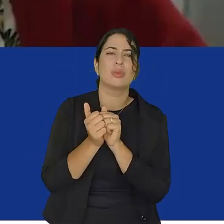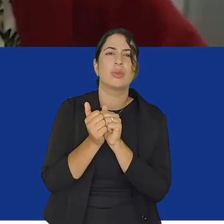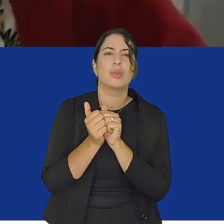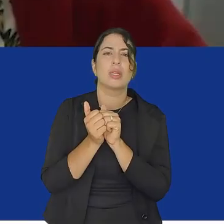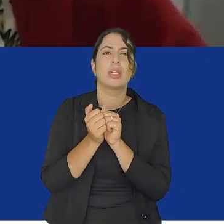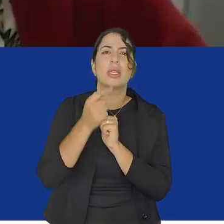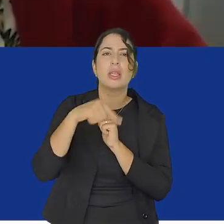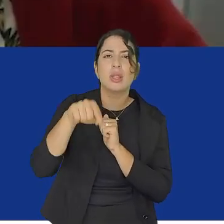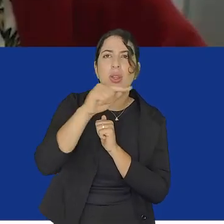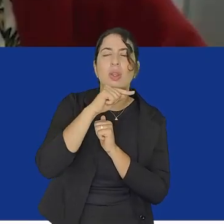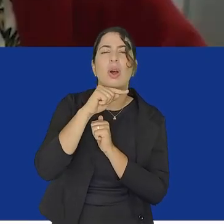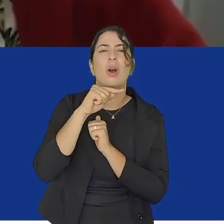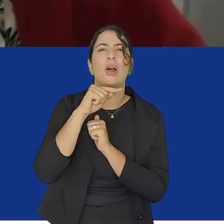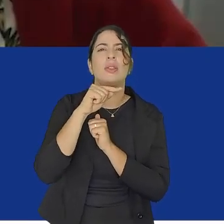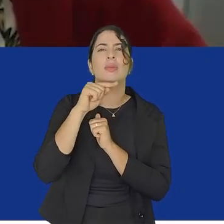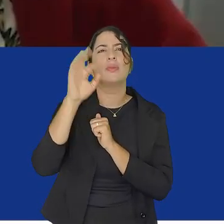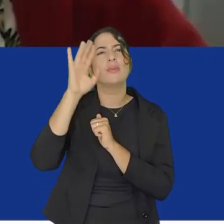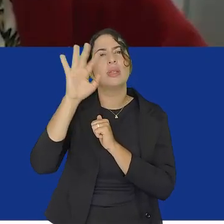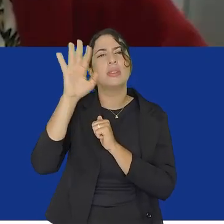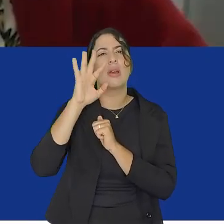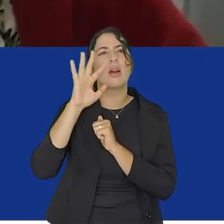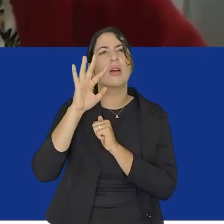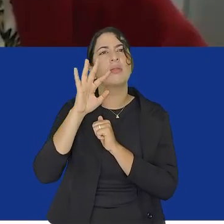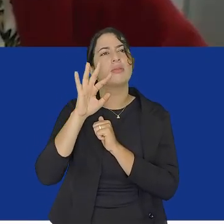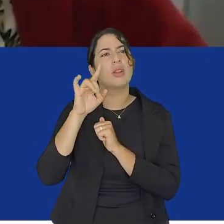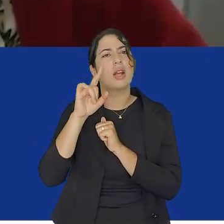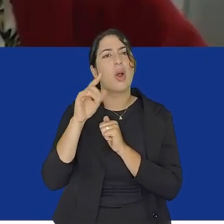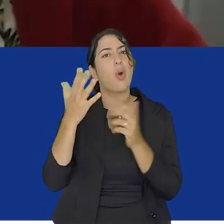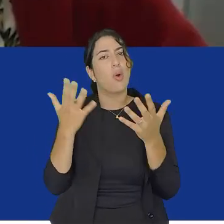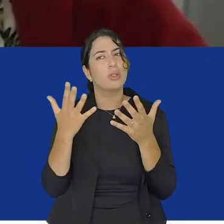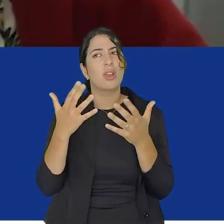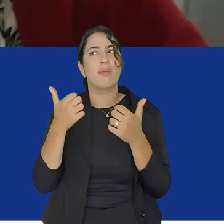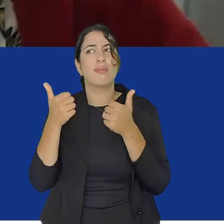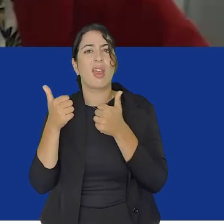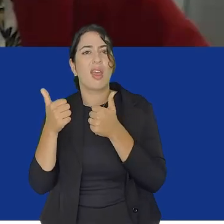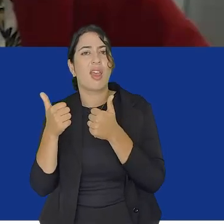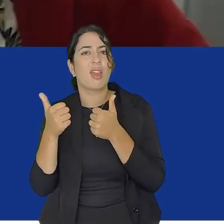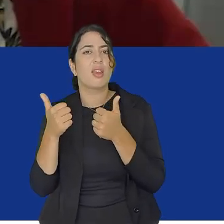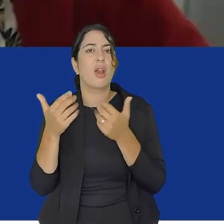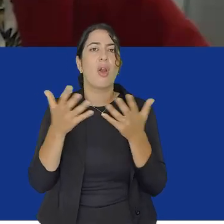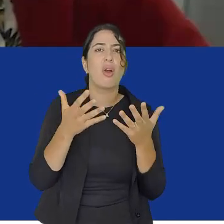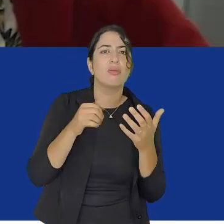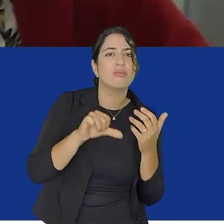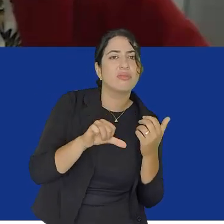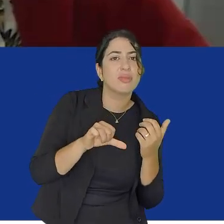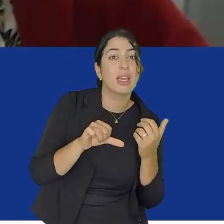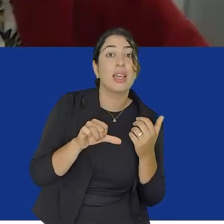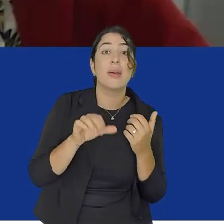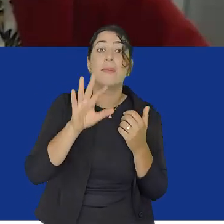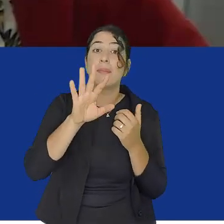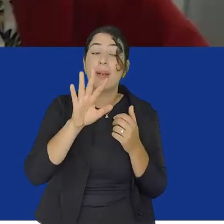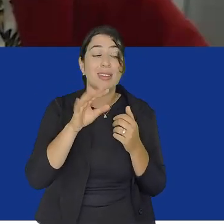de saber que todos somos seres humanos, que tem dias que você não vai estar bem, tem dia que o outro aqui não vai estar